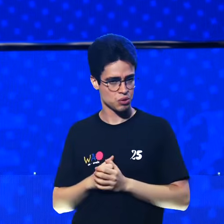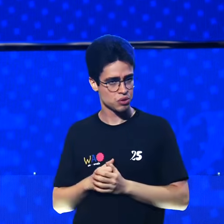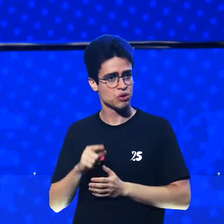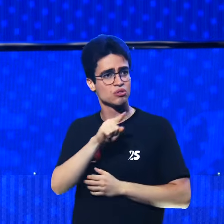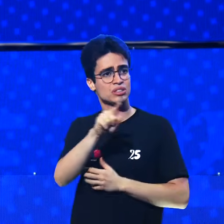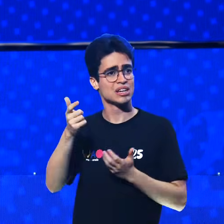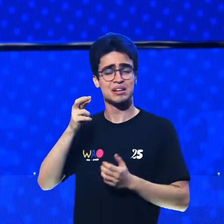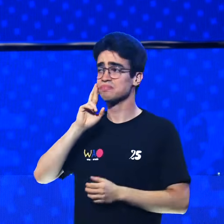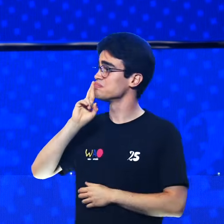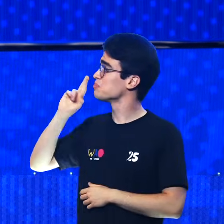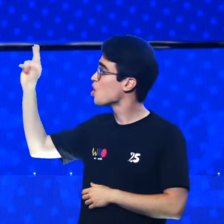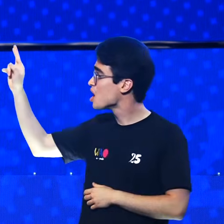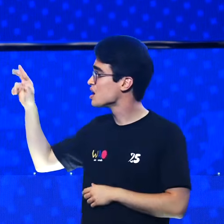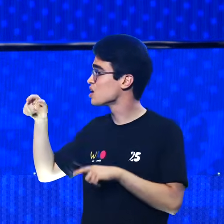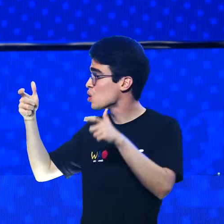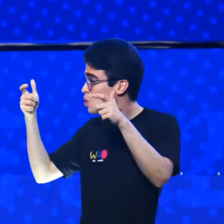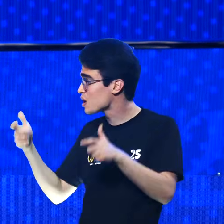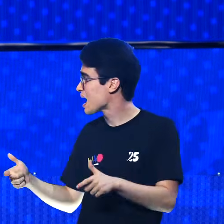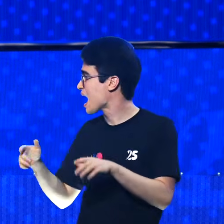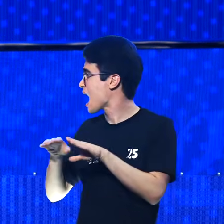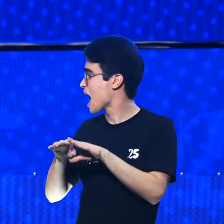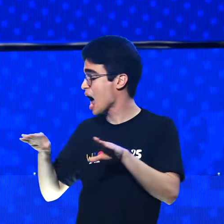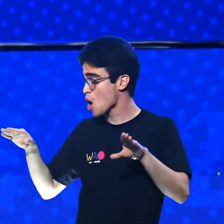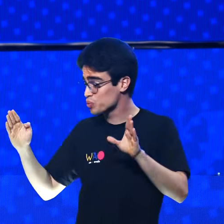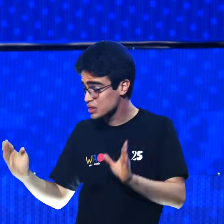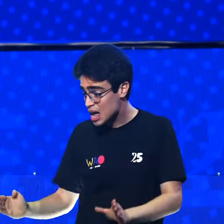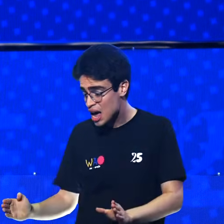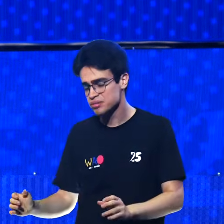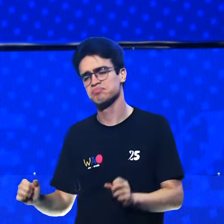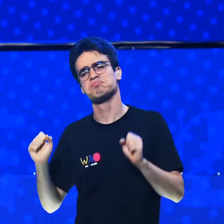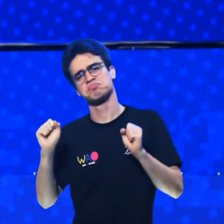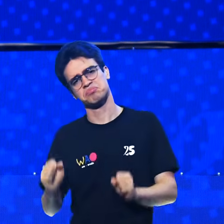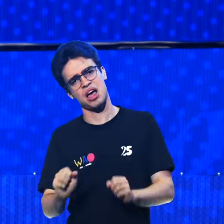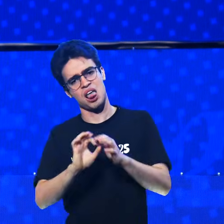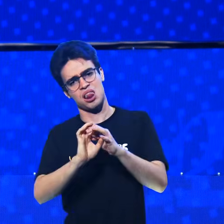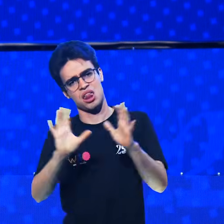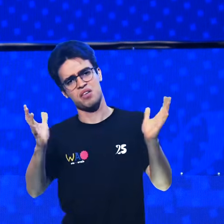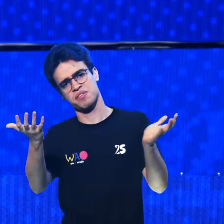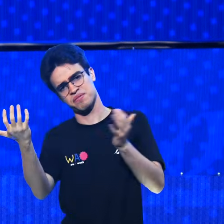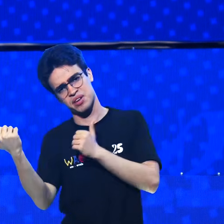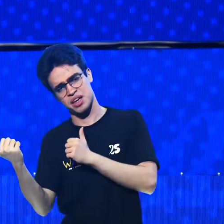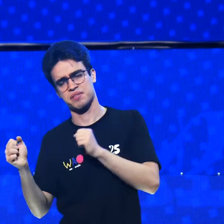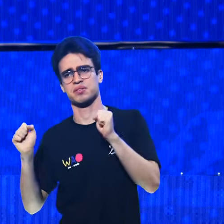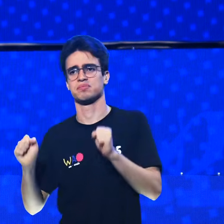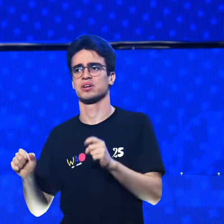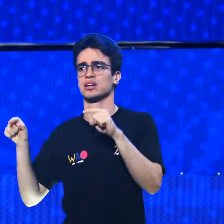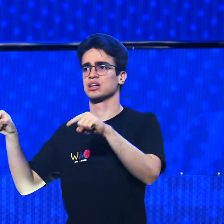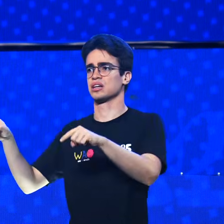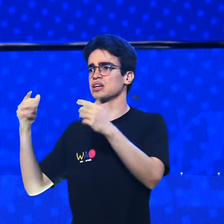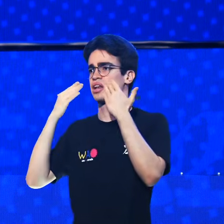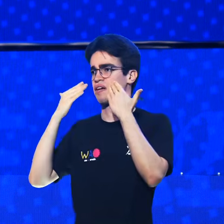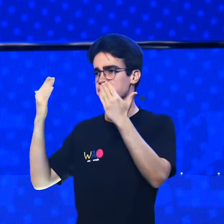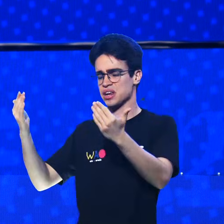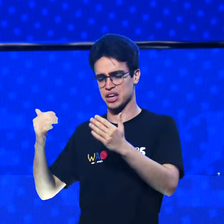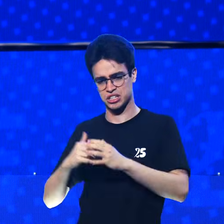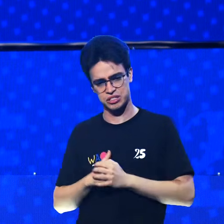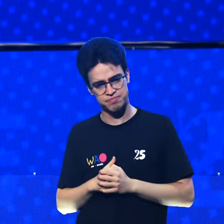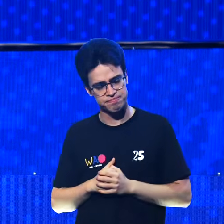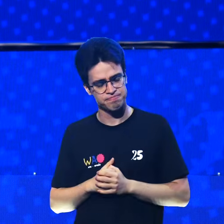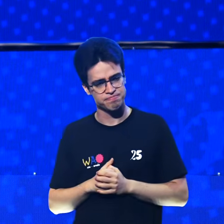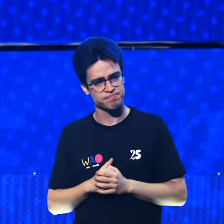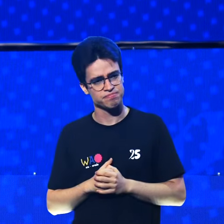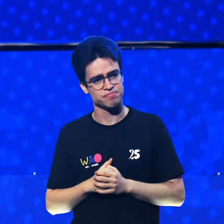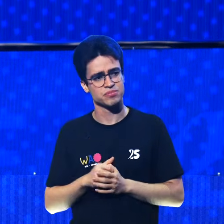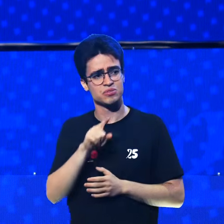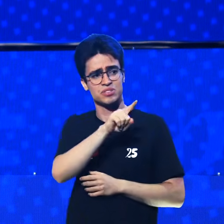responder essa palavra com o altar, venha para frente. Como se você